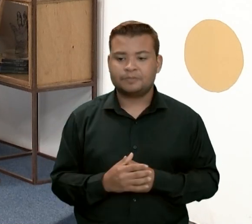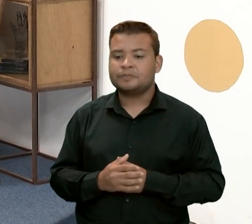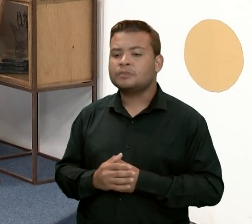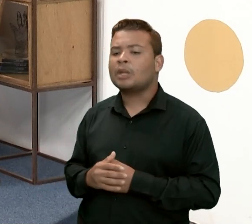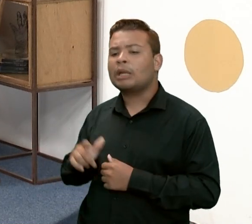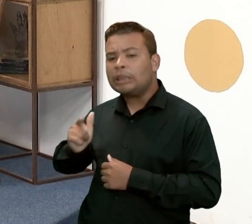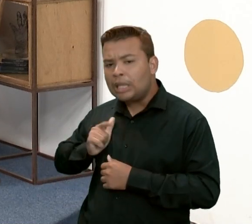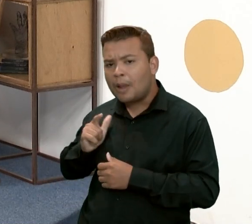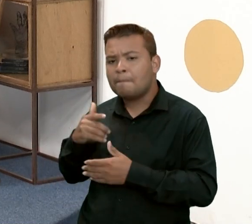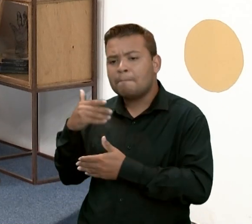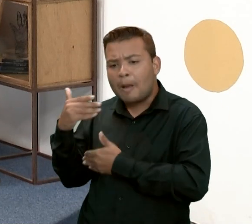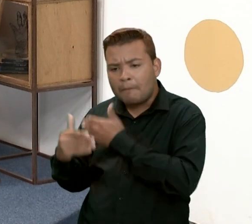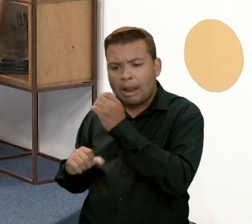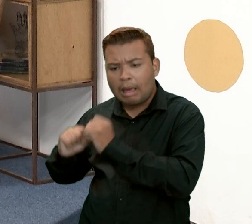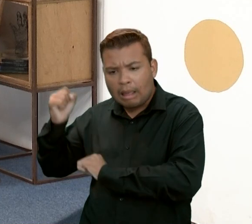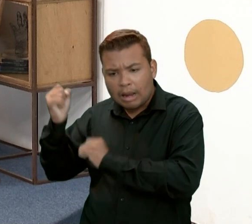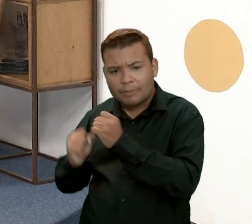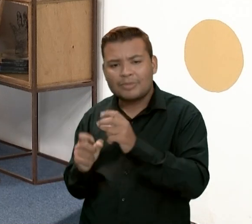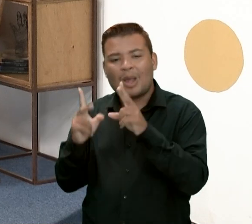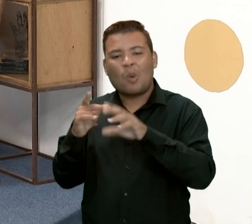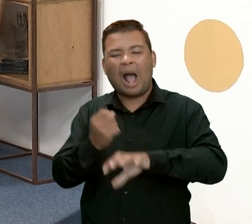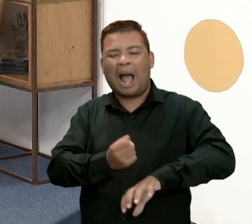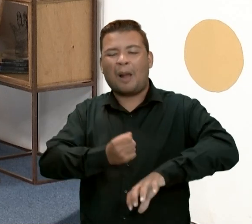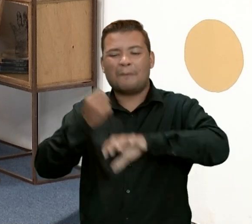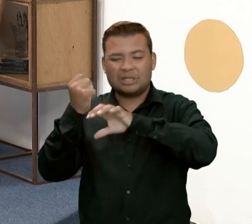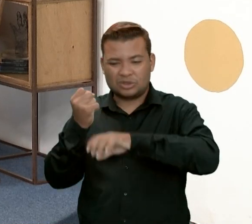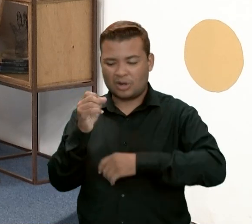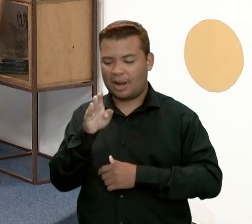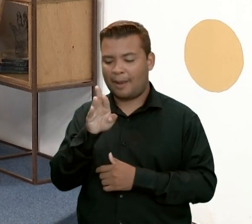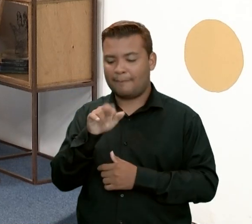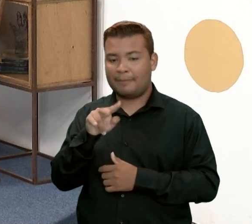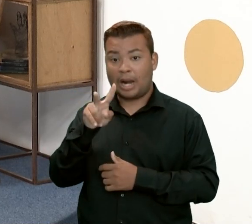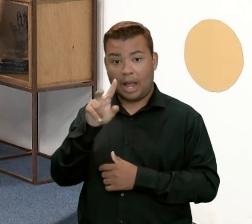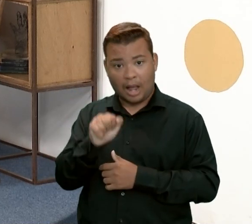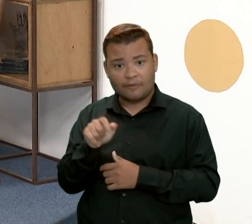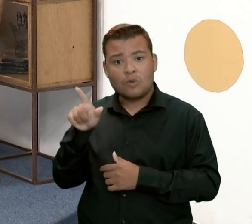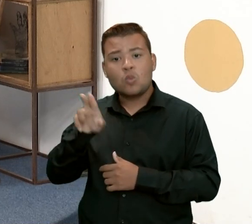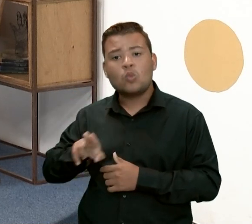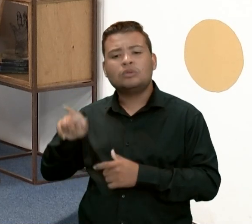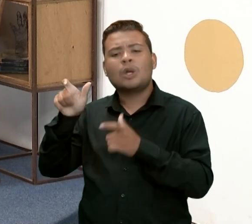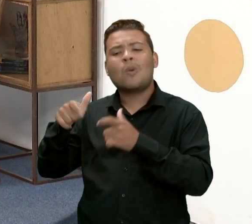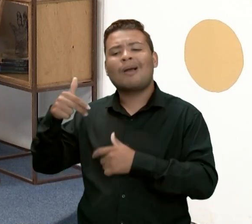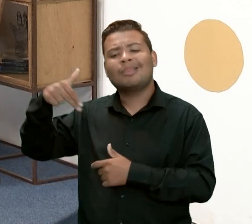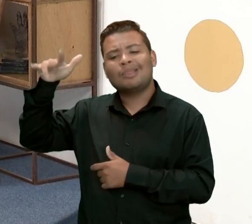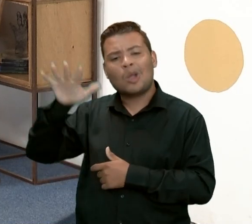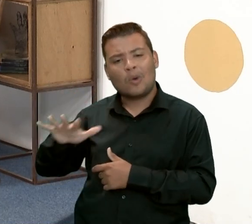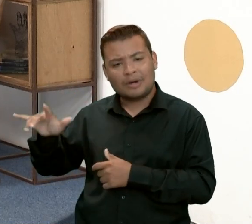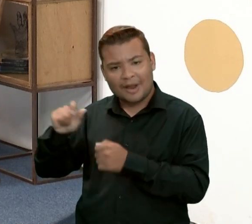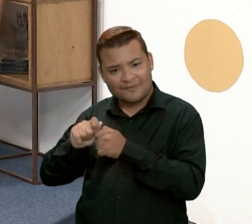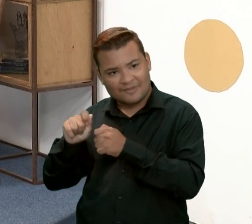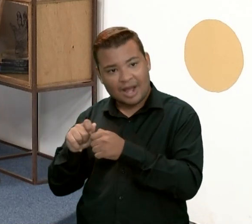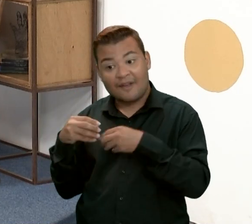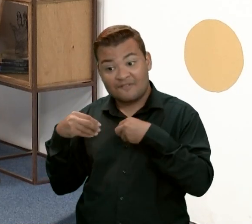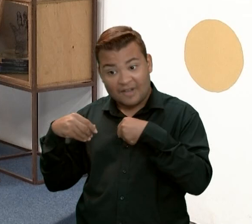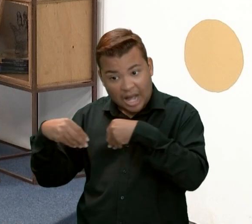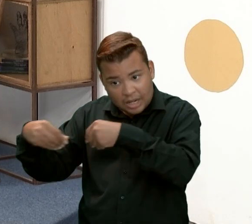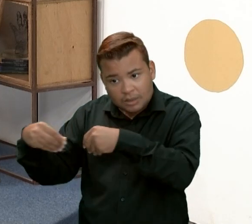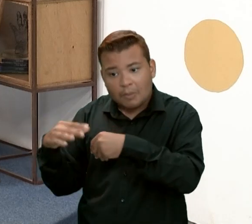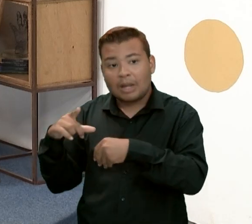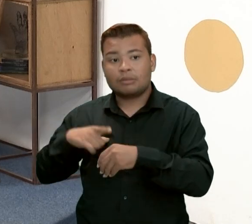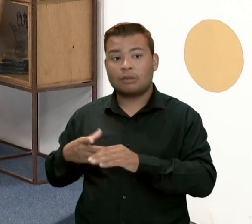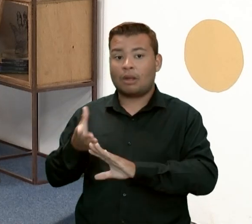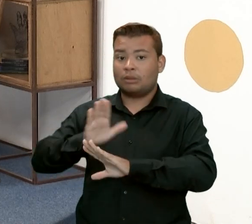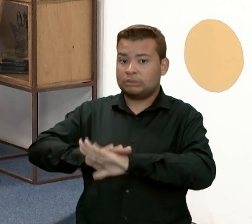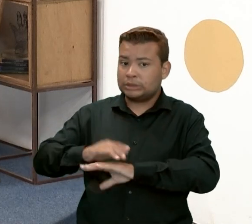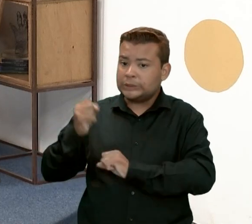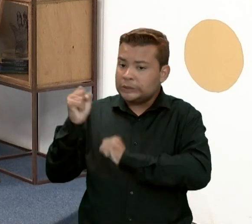né? Assim como a mandioca brava também, que é utilizada no Nordeste, principalmente, para fazer farinha. Só que aí é todo um processo